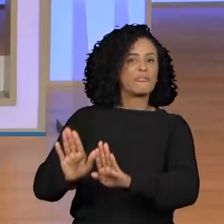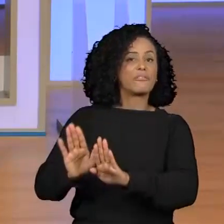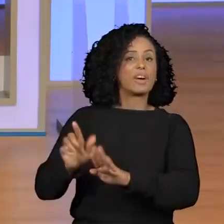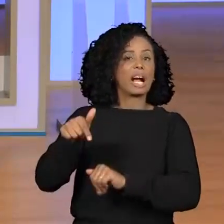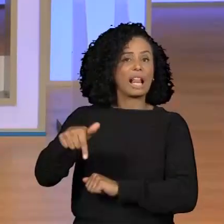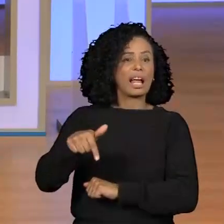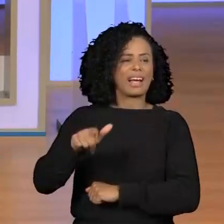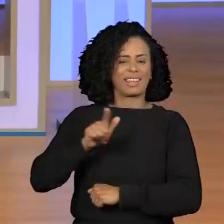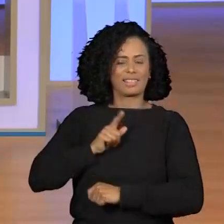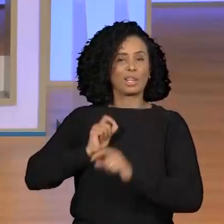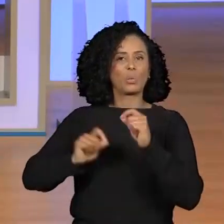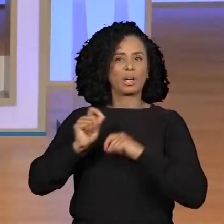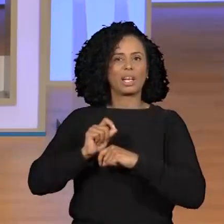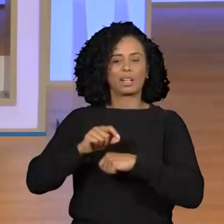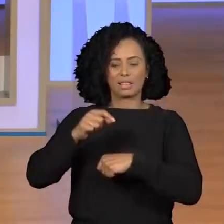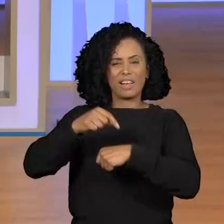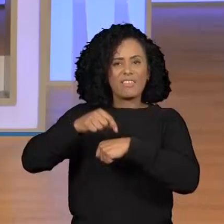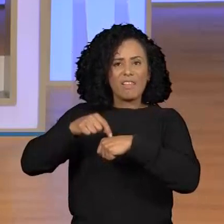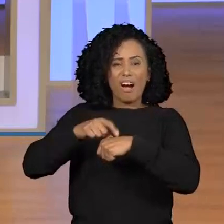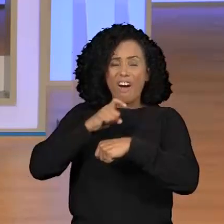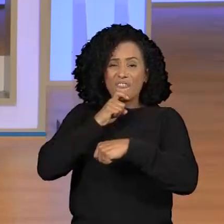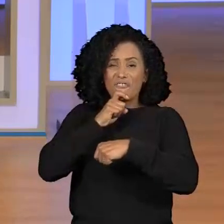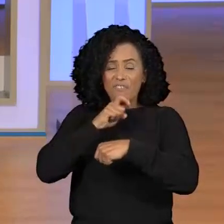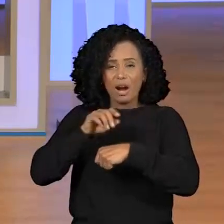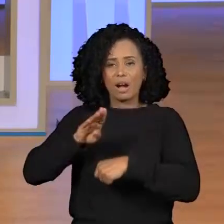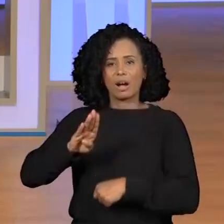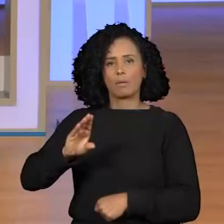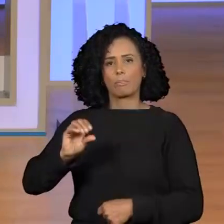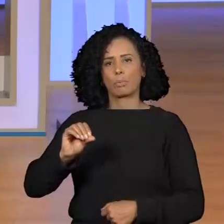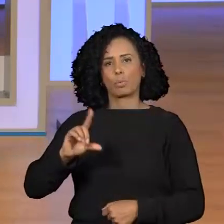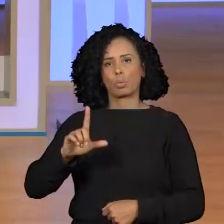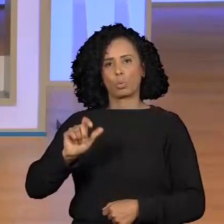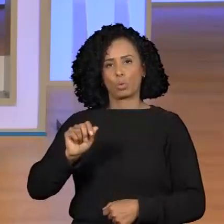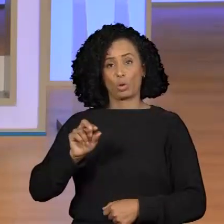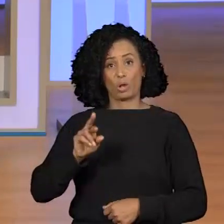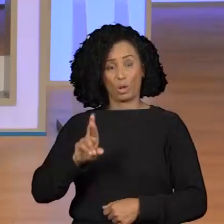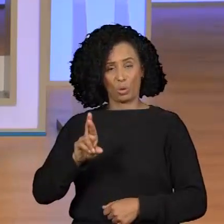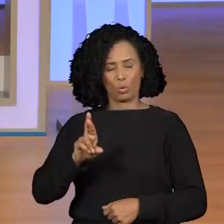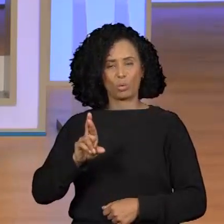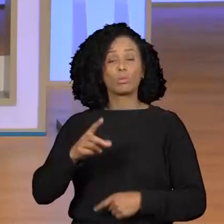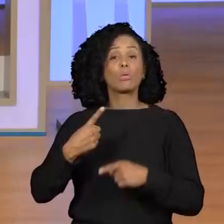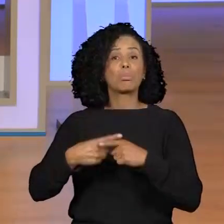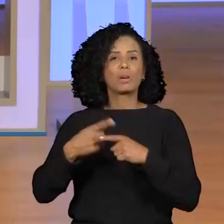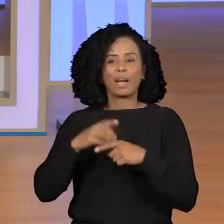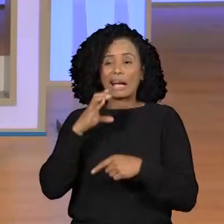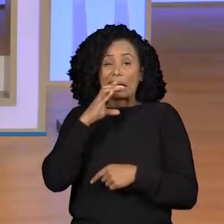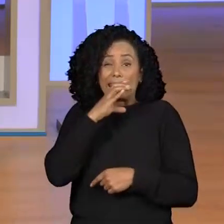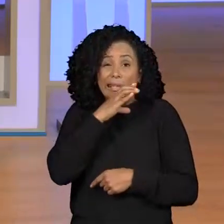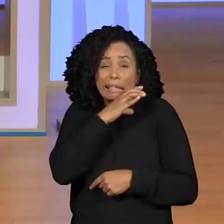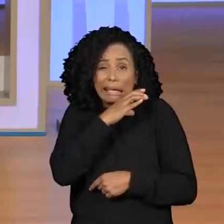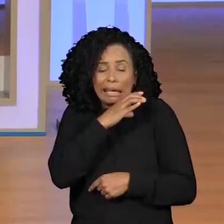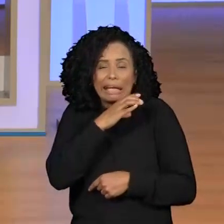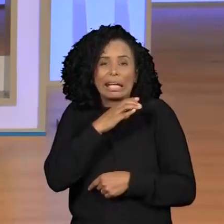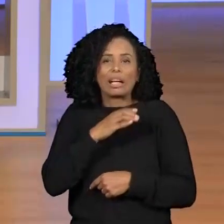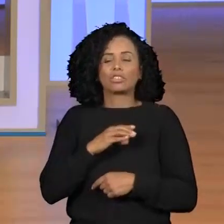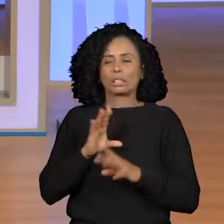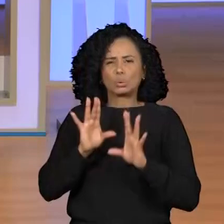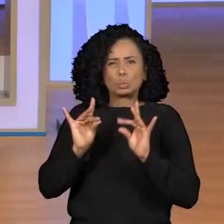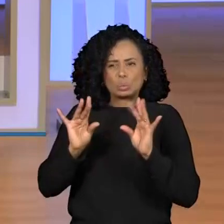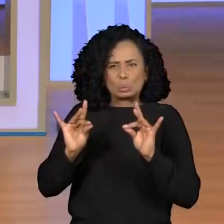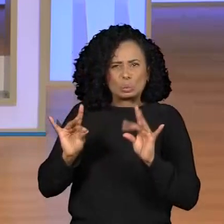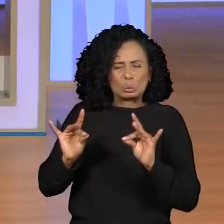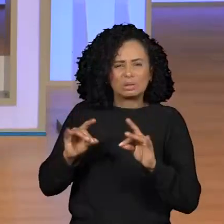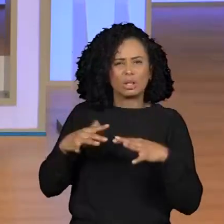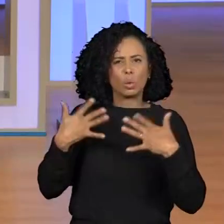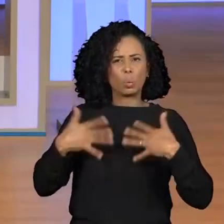que é o bolor, que ele utiliza aí dessa temperatura um pouco mais quente e de um ambiente mais úmido para conseguir crescer. Então